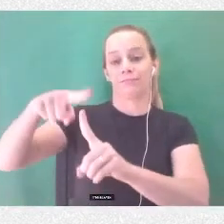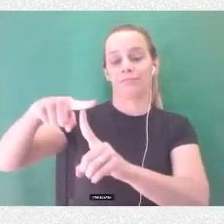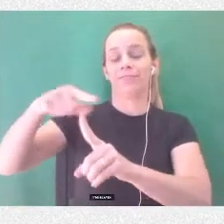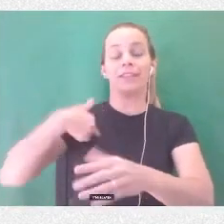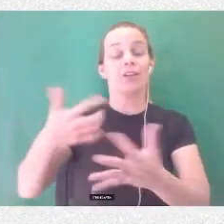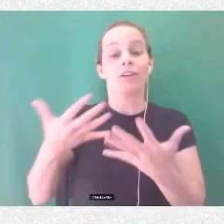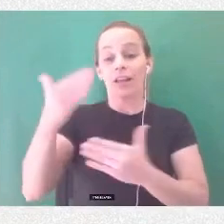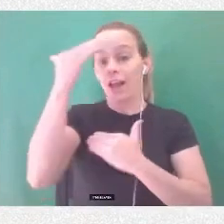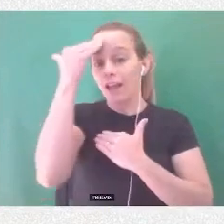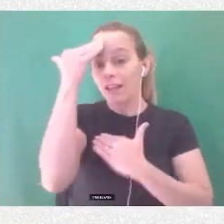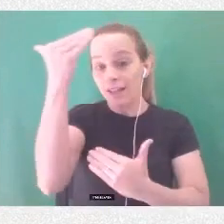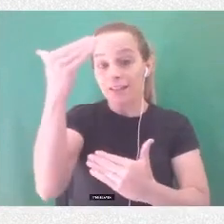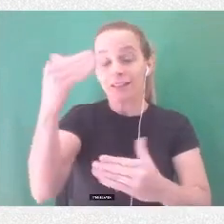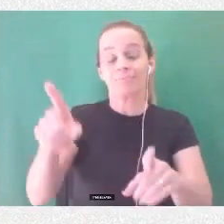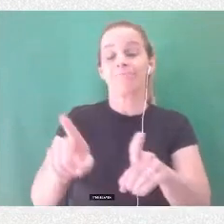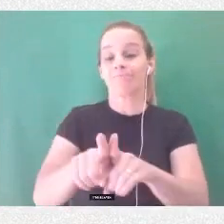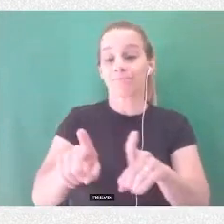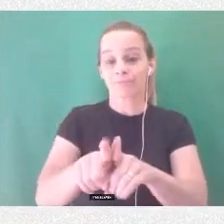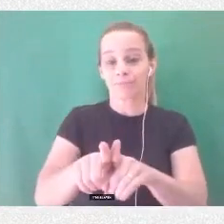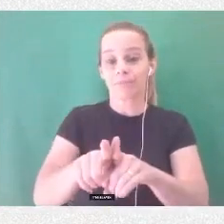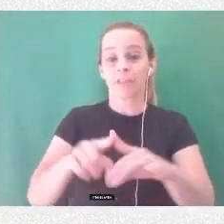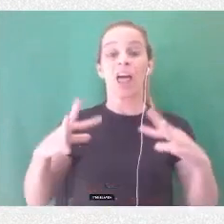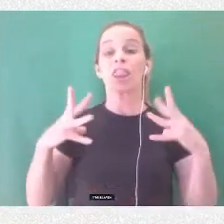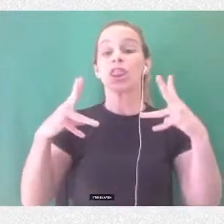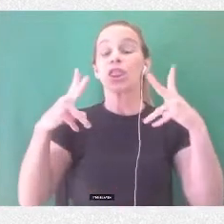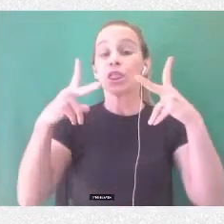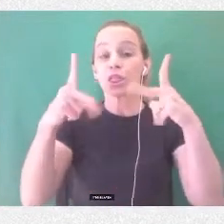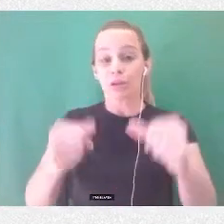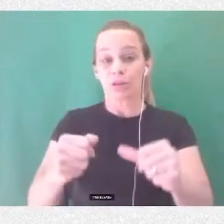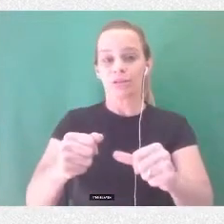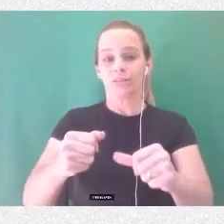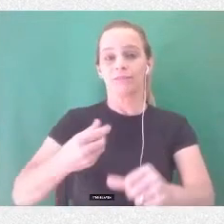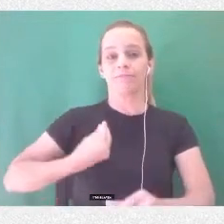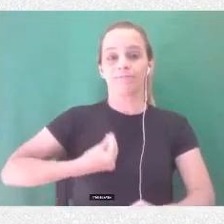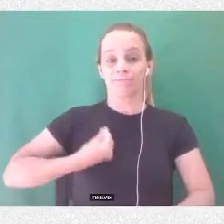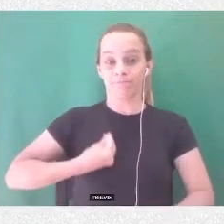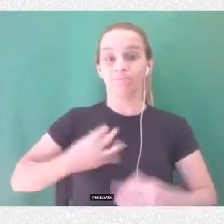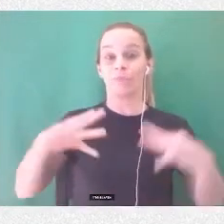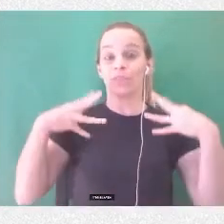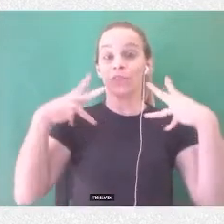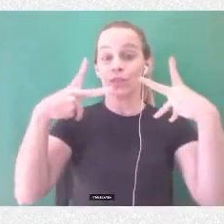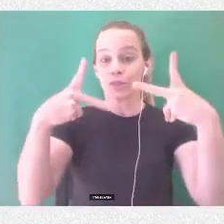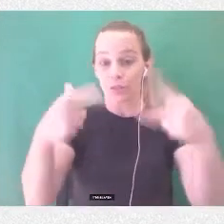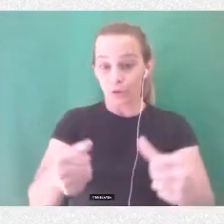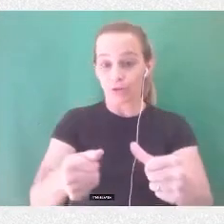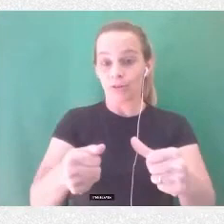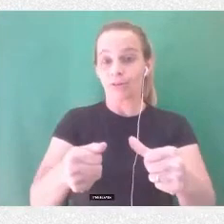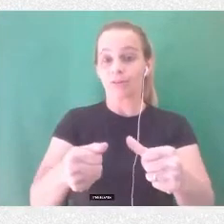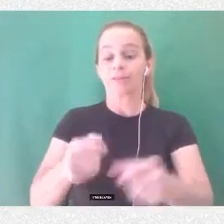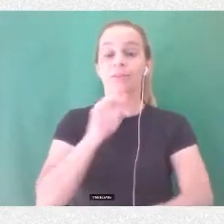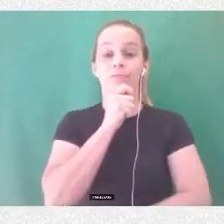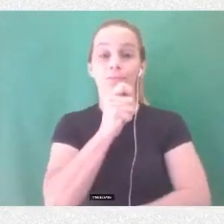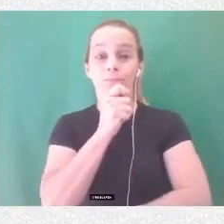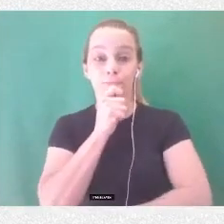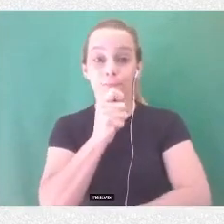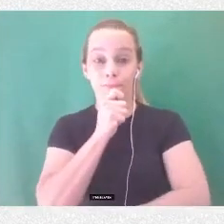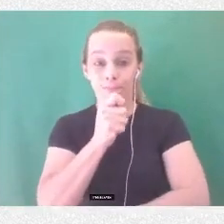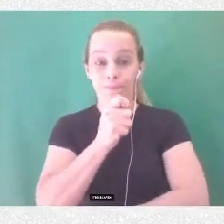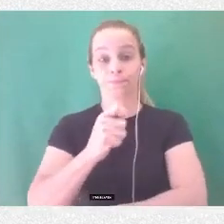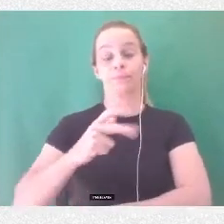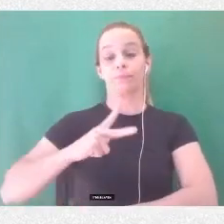muito, portanto, mais uma vez, a todos os nossos presentes e a todos os membros da imprensa em particular.